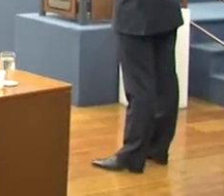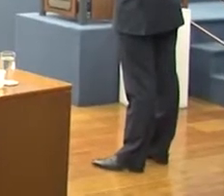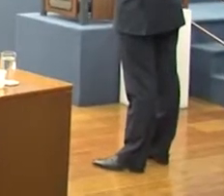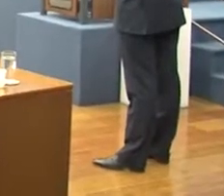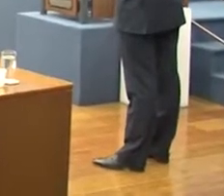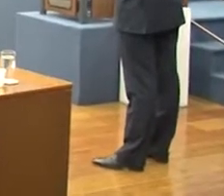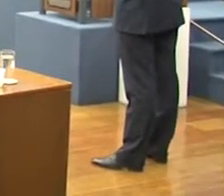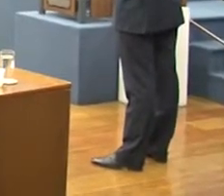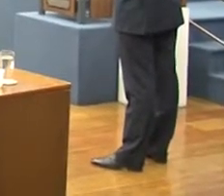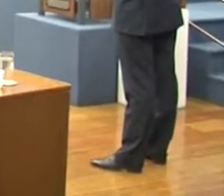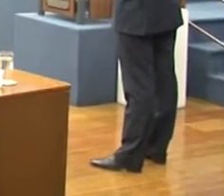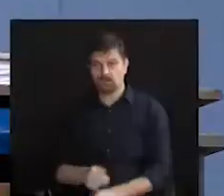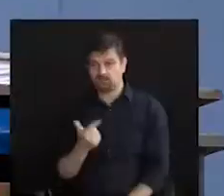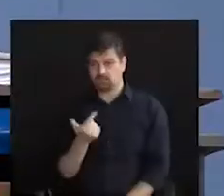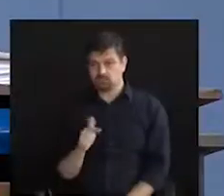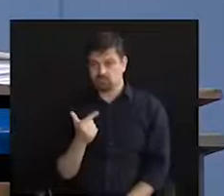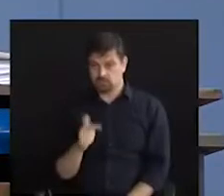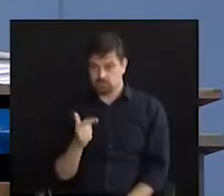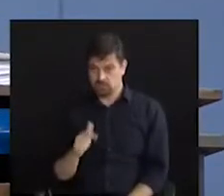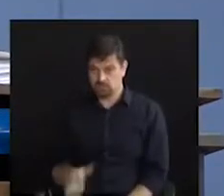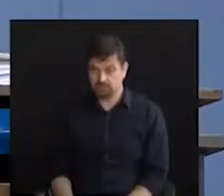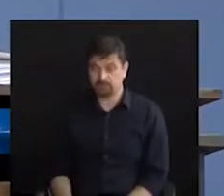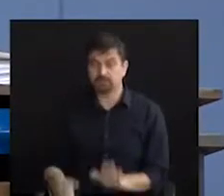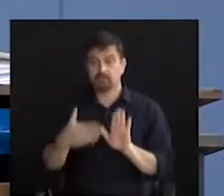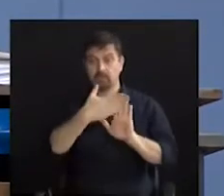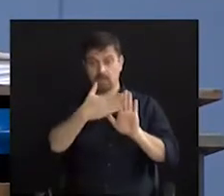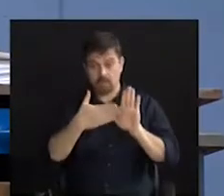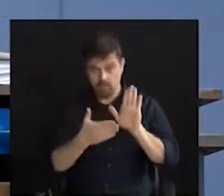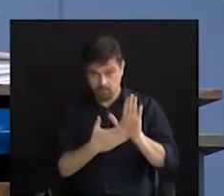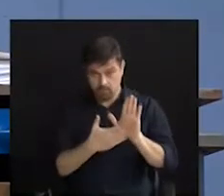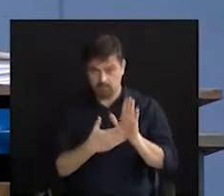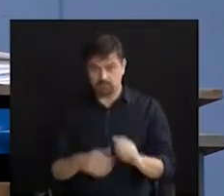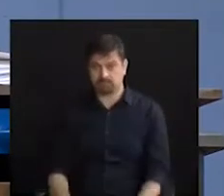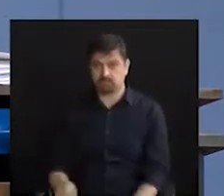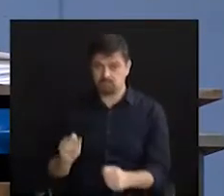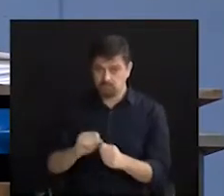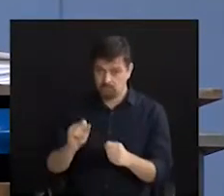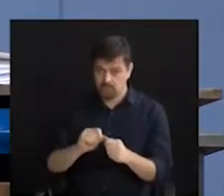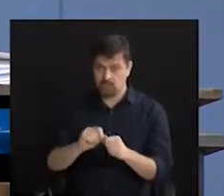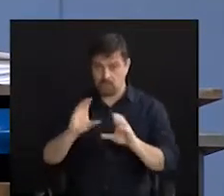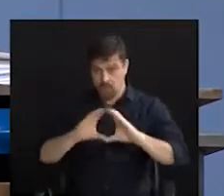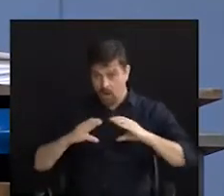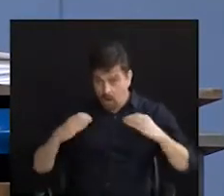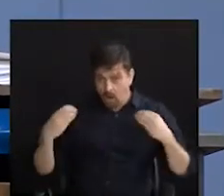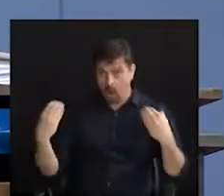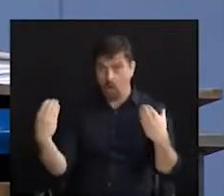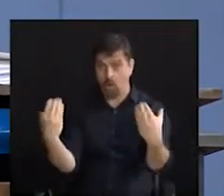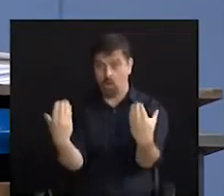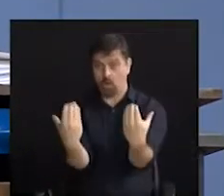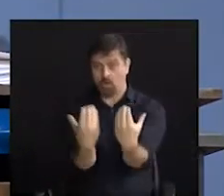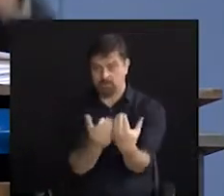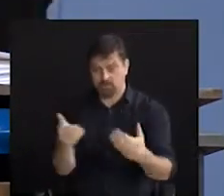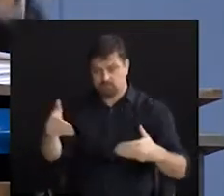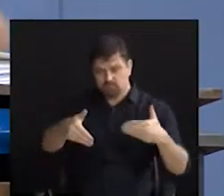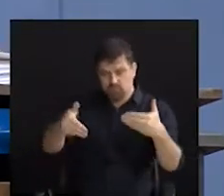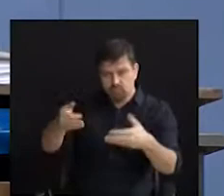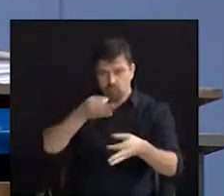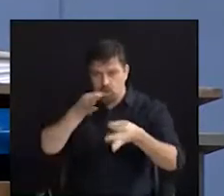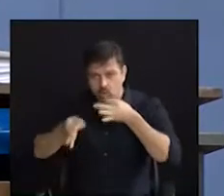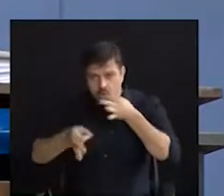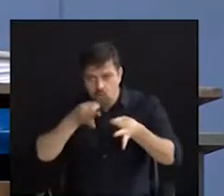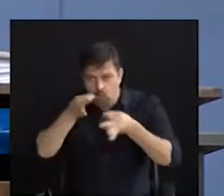rejeição de emendas de sua autoria. A proposta de construção a partir de conferências é uma proposta que busca